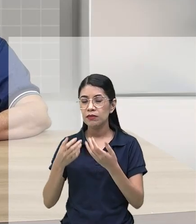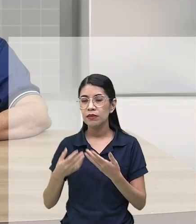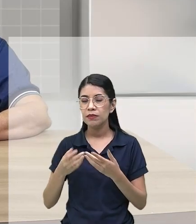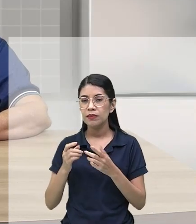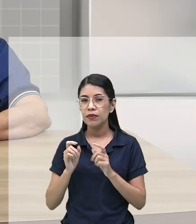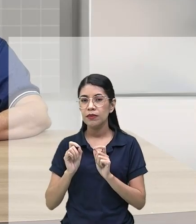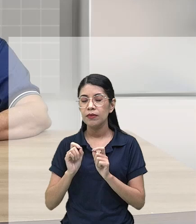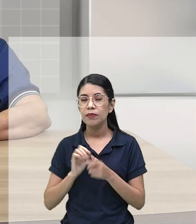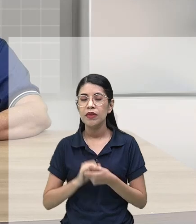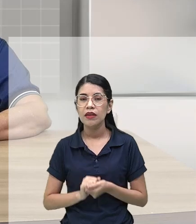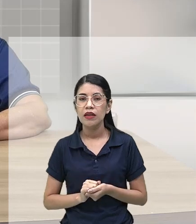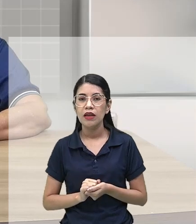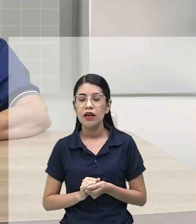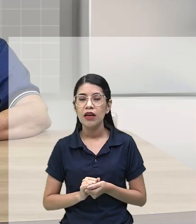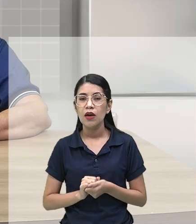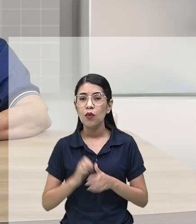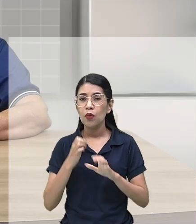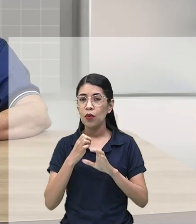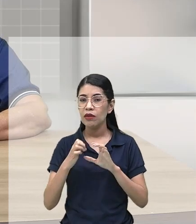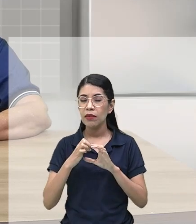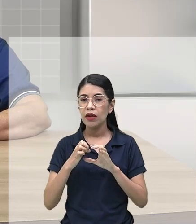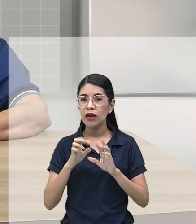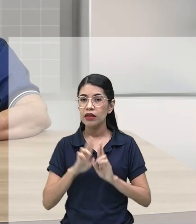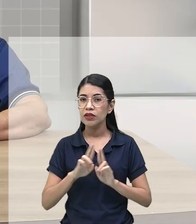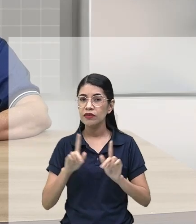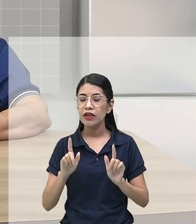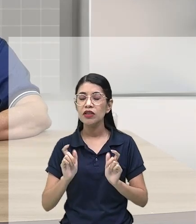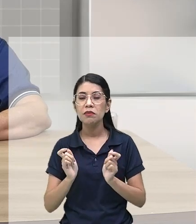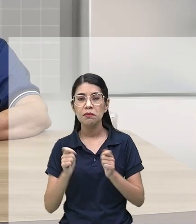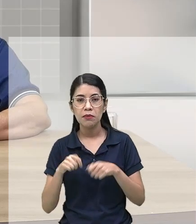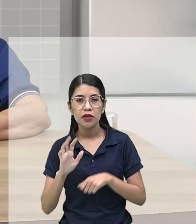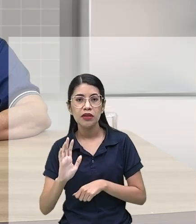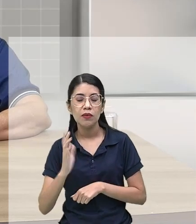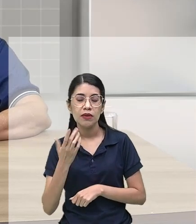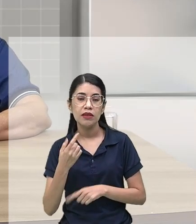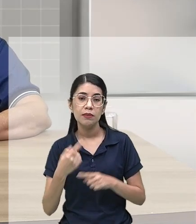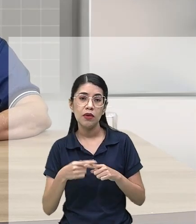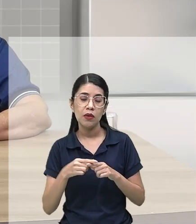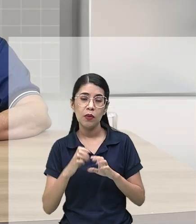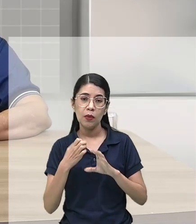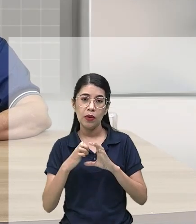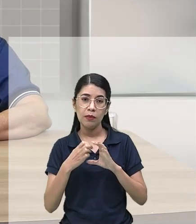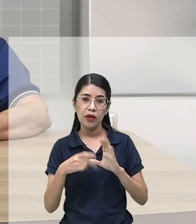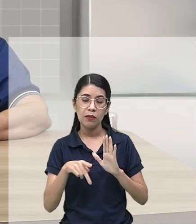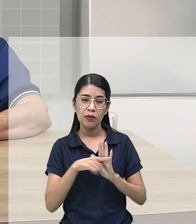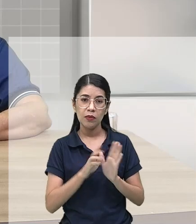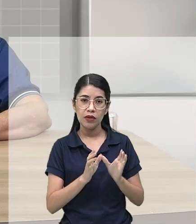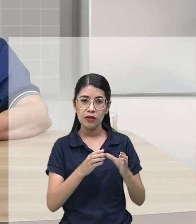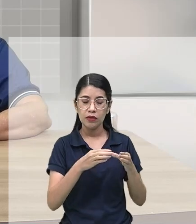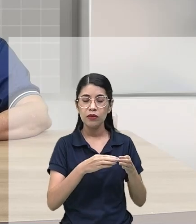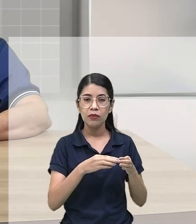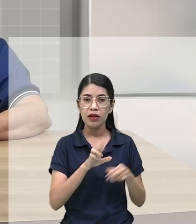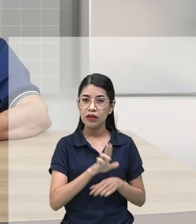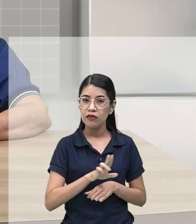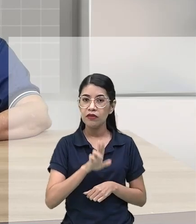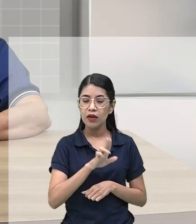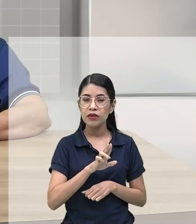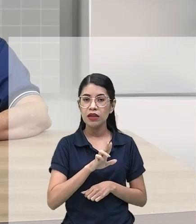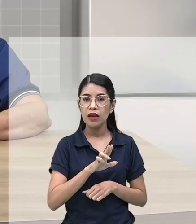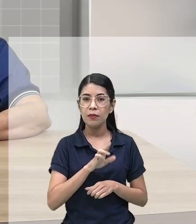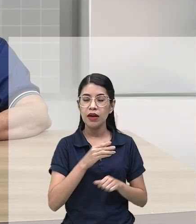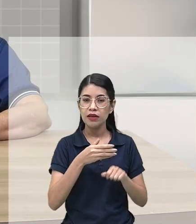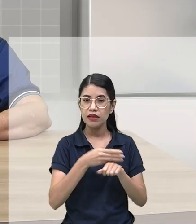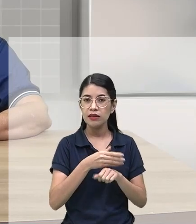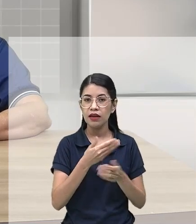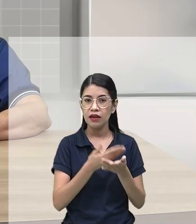que estava com o e-mail trocado. Isso realmente pode acontecer, porque o e-mail da turma é o e-mail qual você vai entrar no IPTV. E